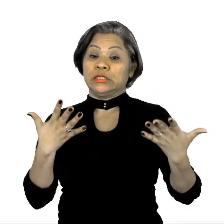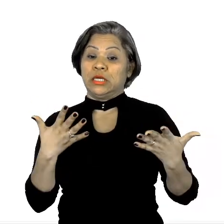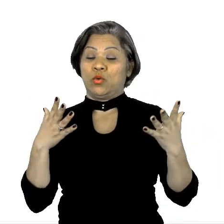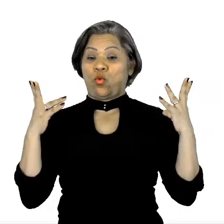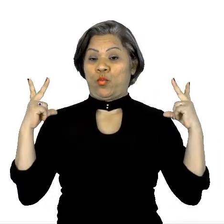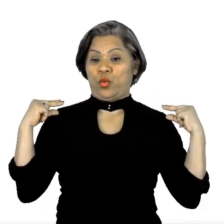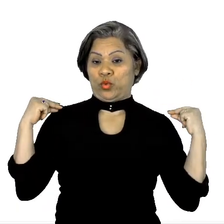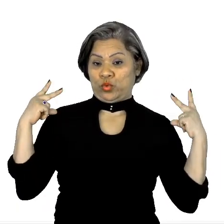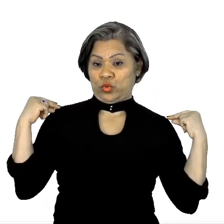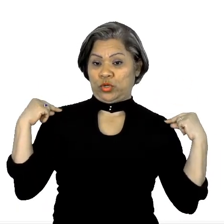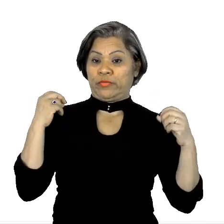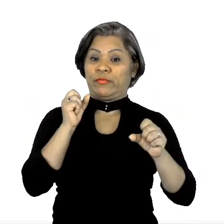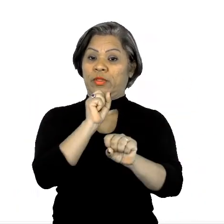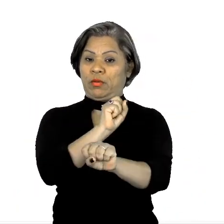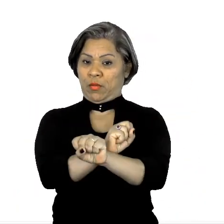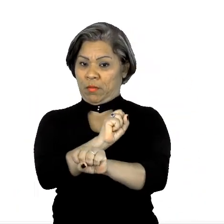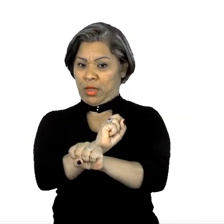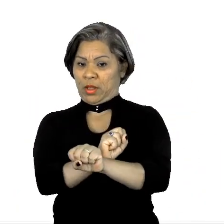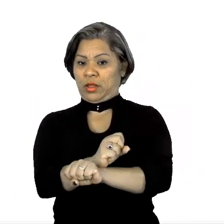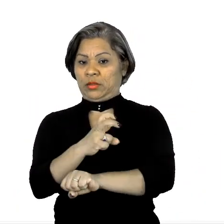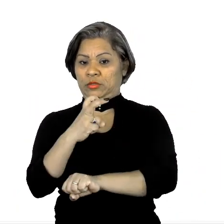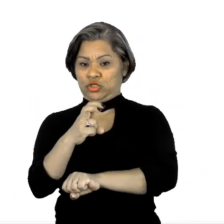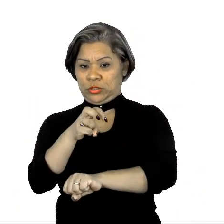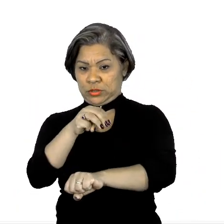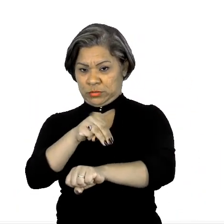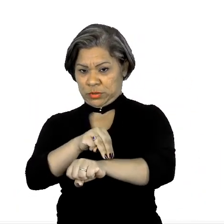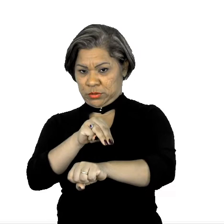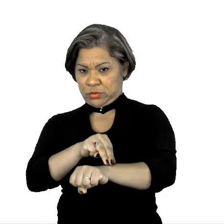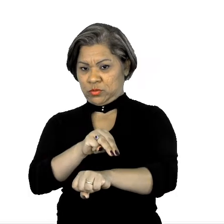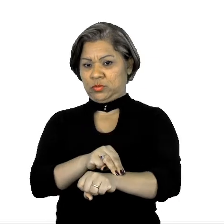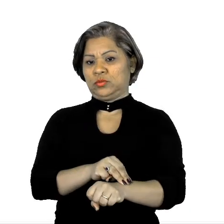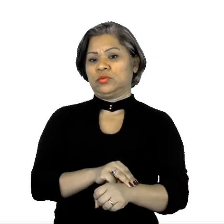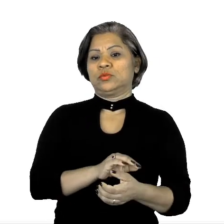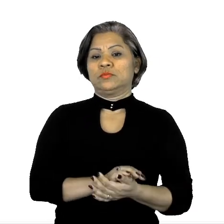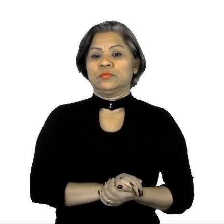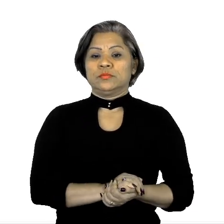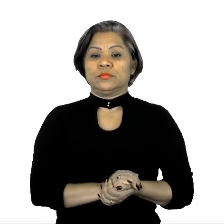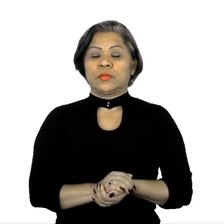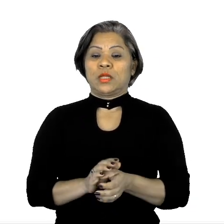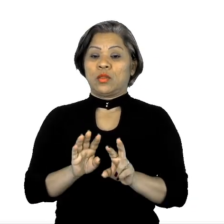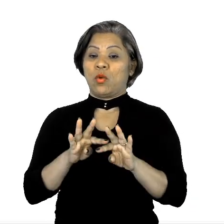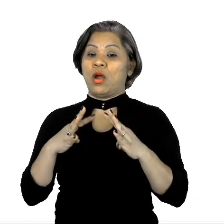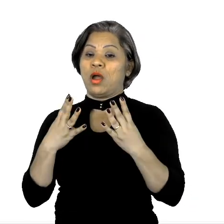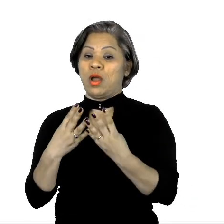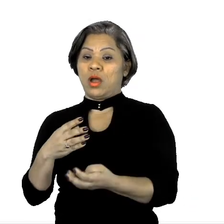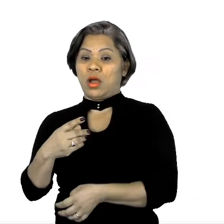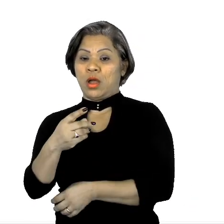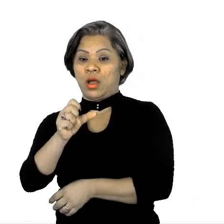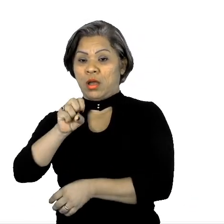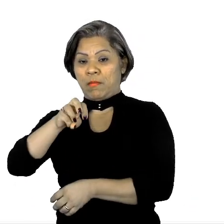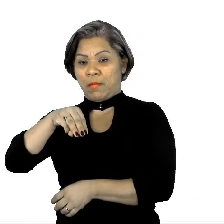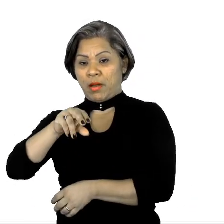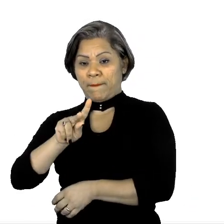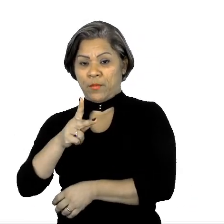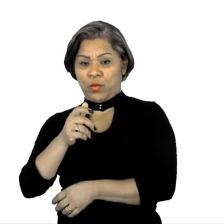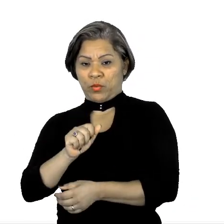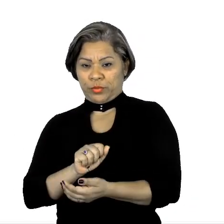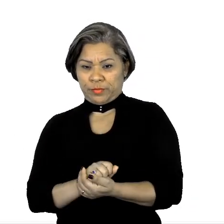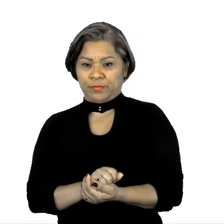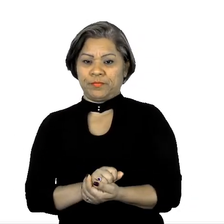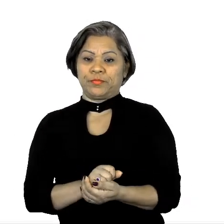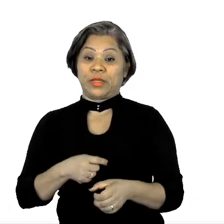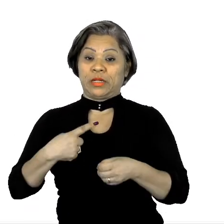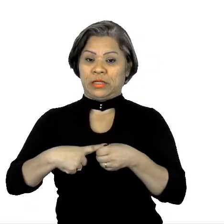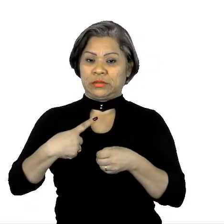rancho Pamonha, na cidade de Santa Isabel. Os alunos ficaram encantados com